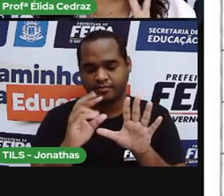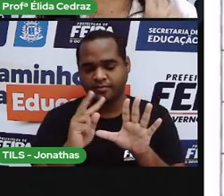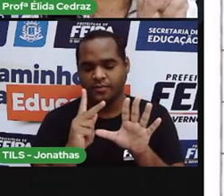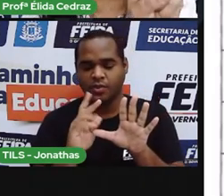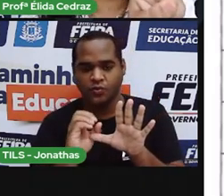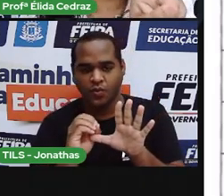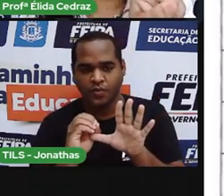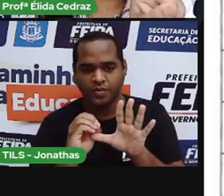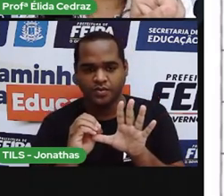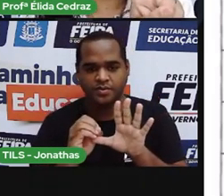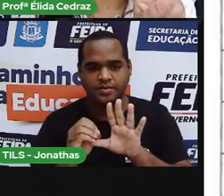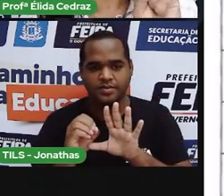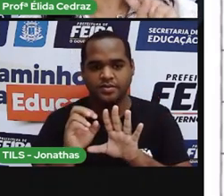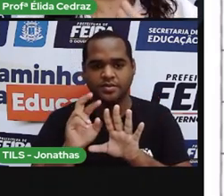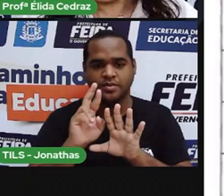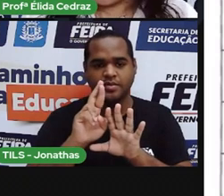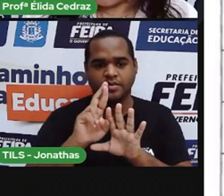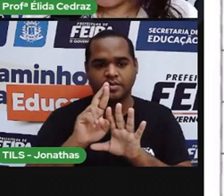Chorar.